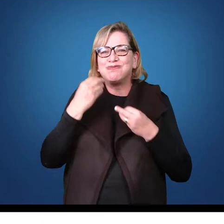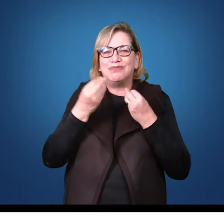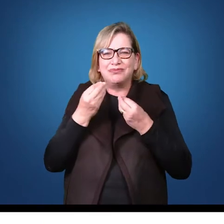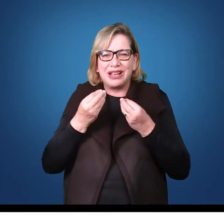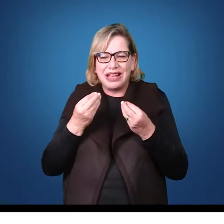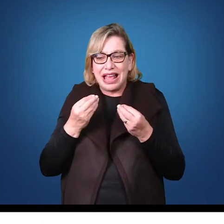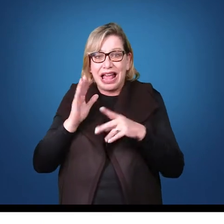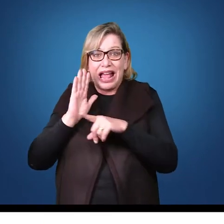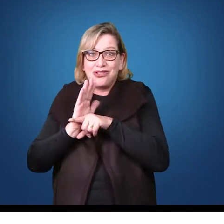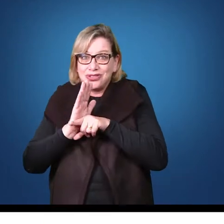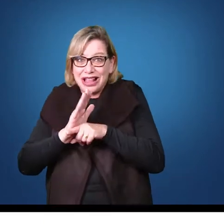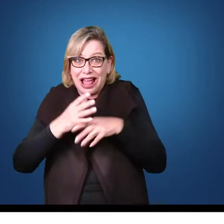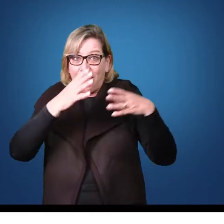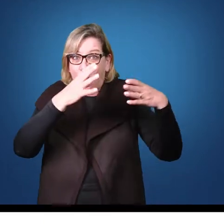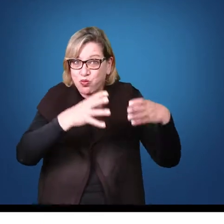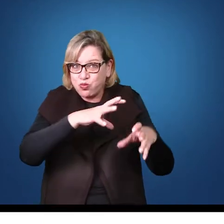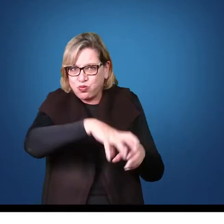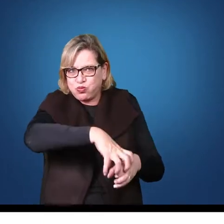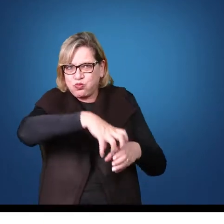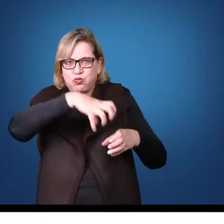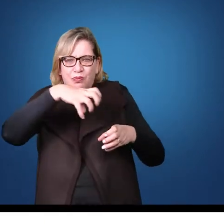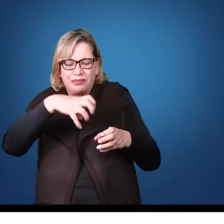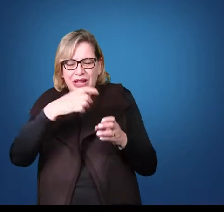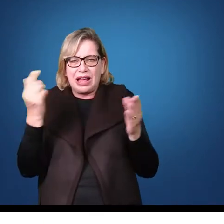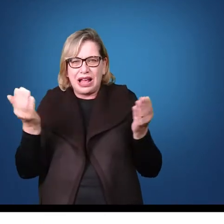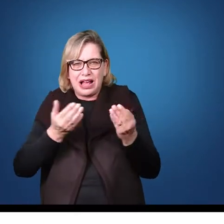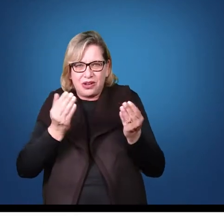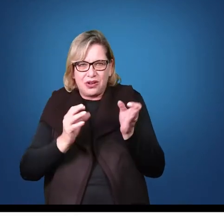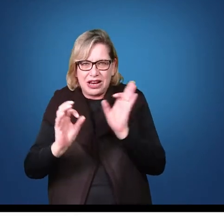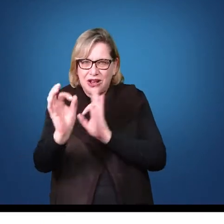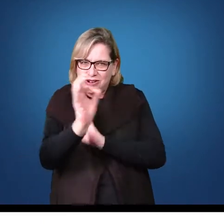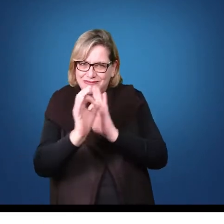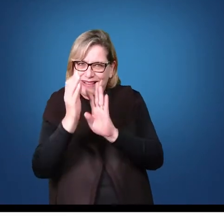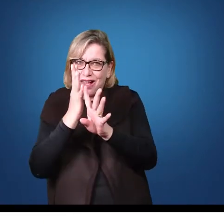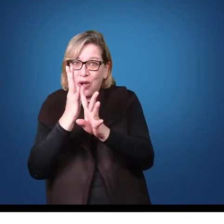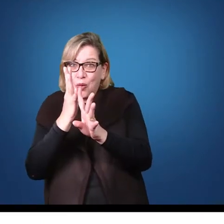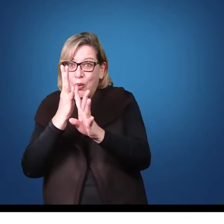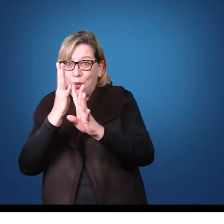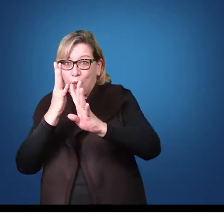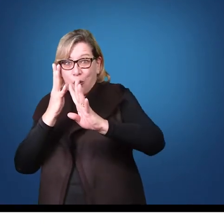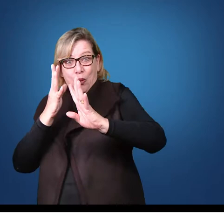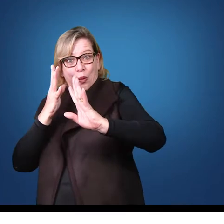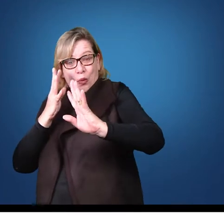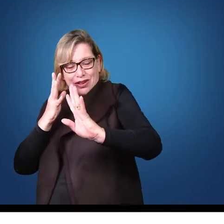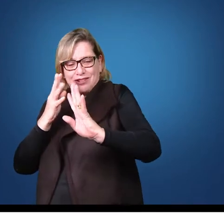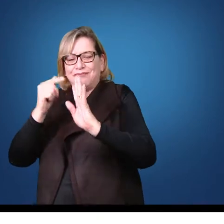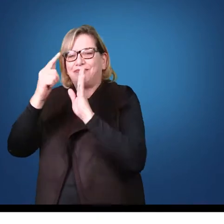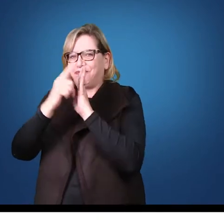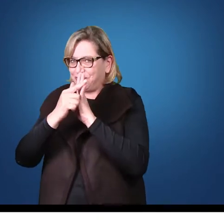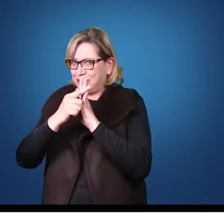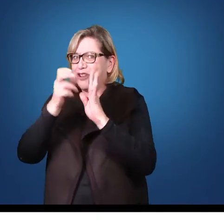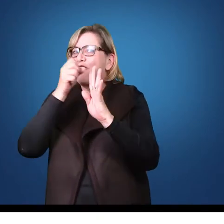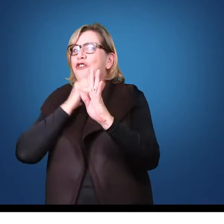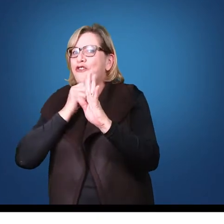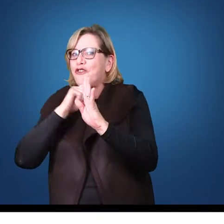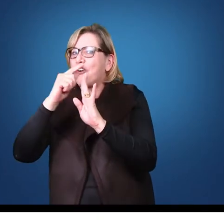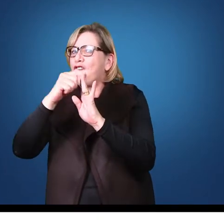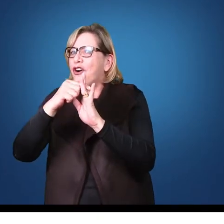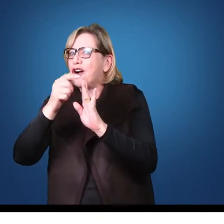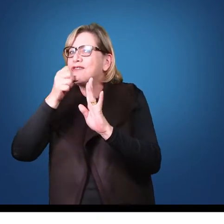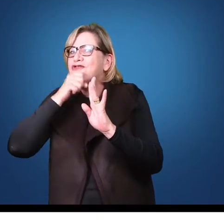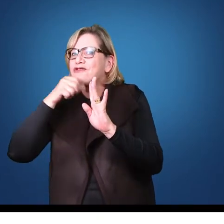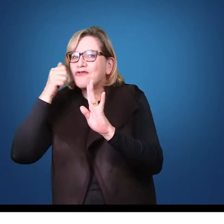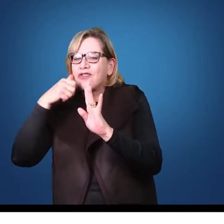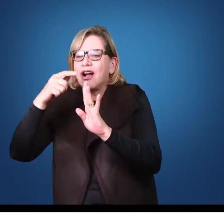o rabanete. Então, vamos organizar a fila. Então, vovô, vovó,